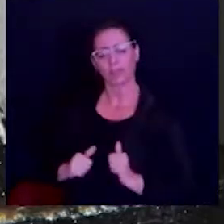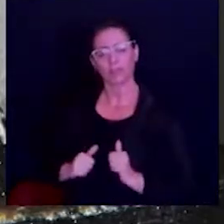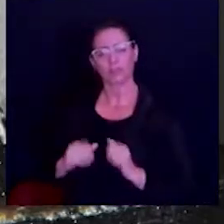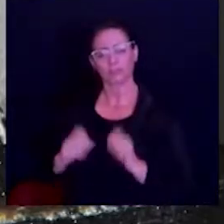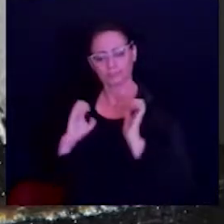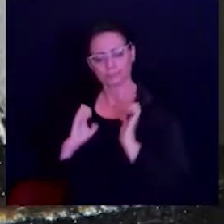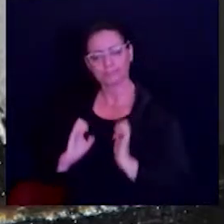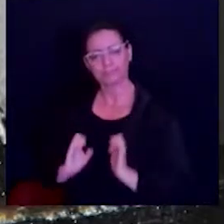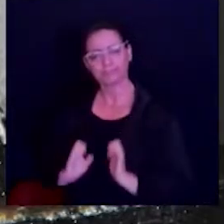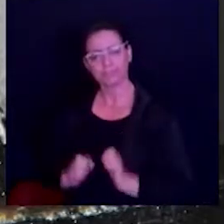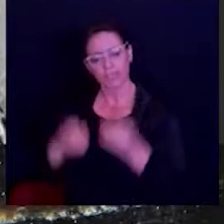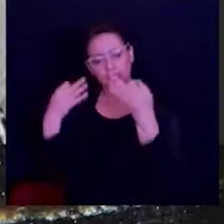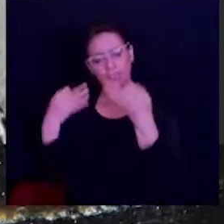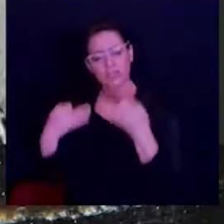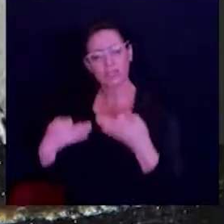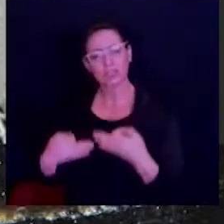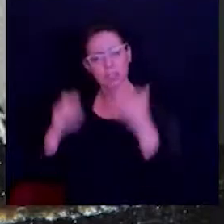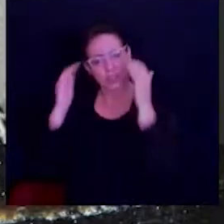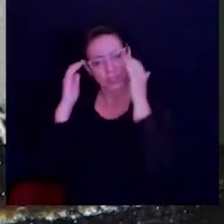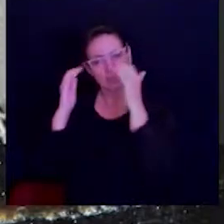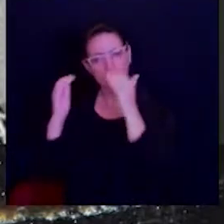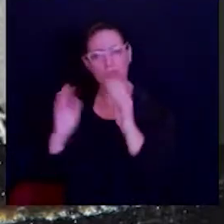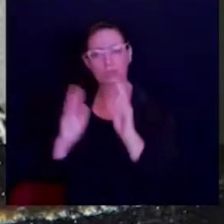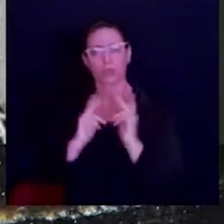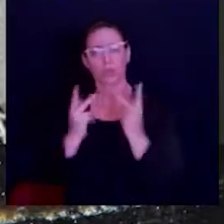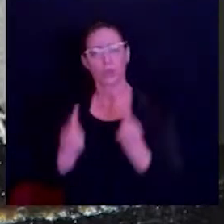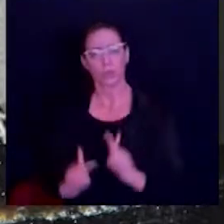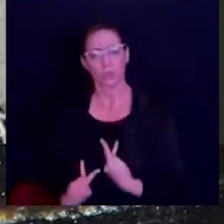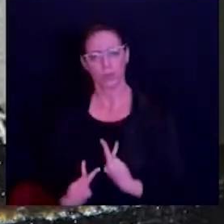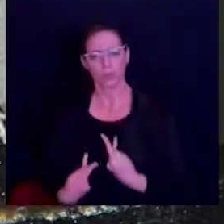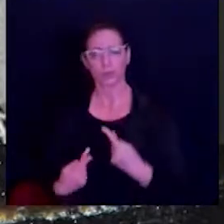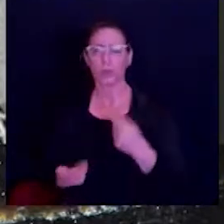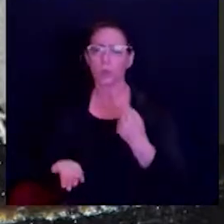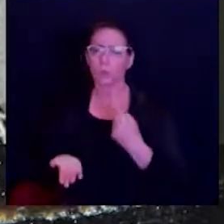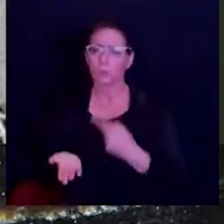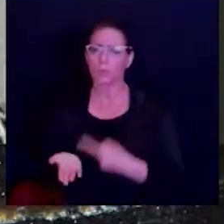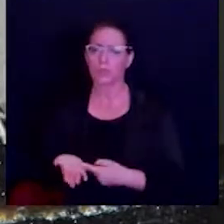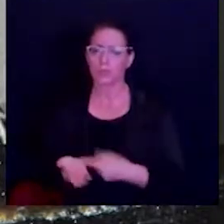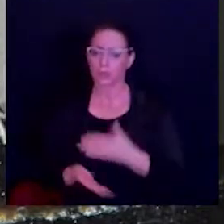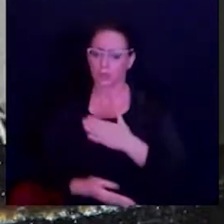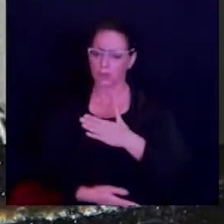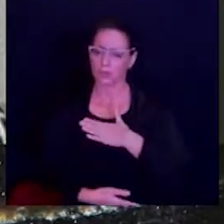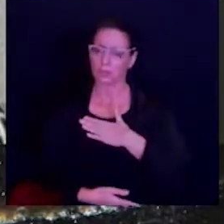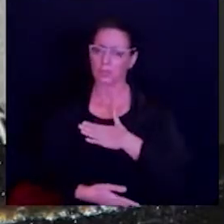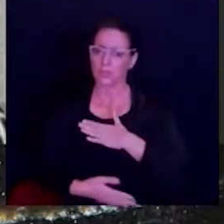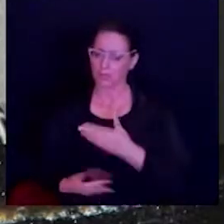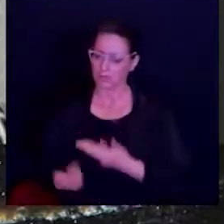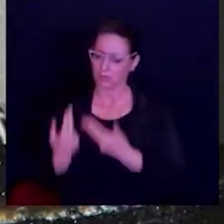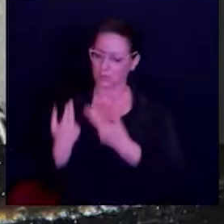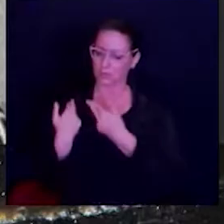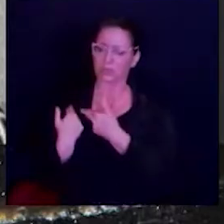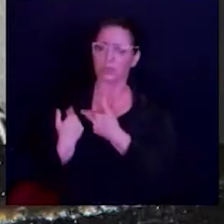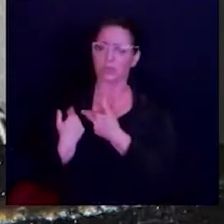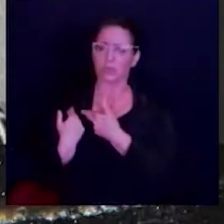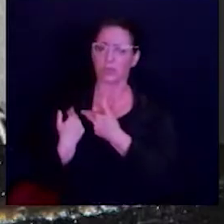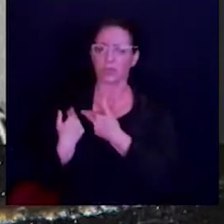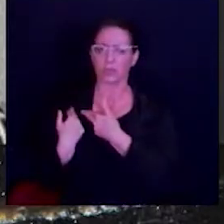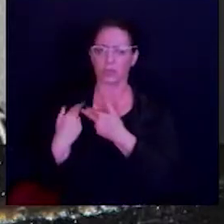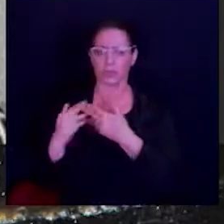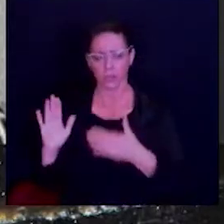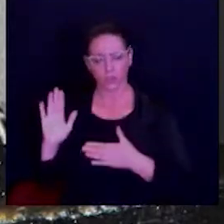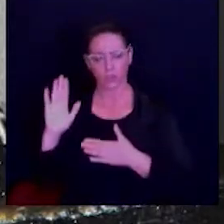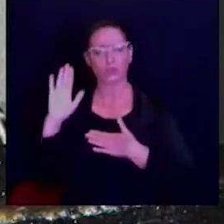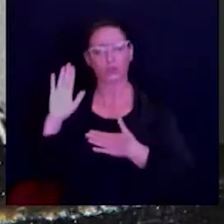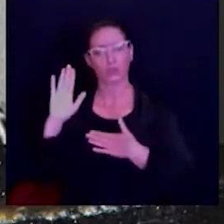legalidade e o respeito à pessoa humana, cumprindo com minhas responsabilidades, assim